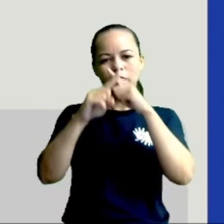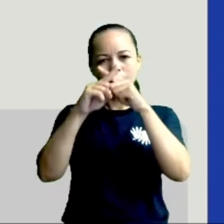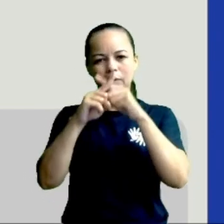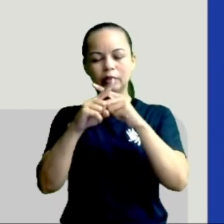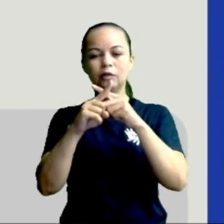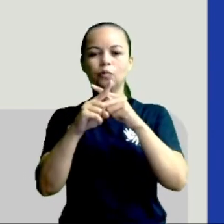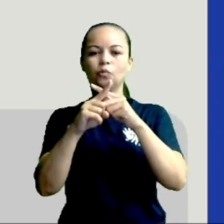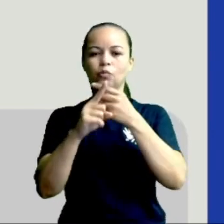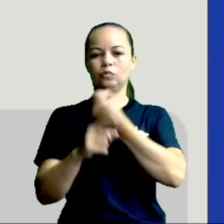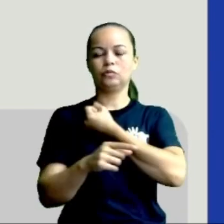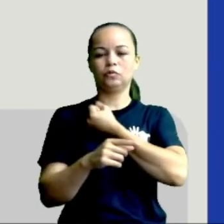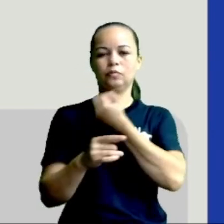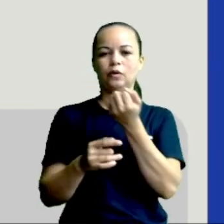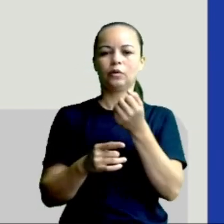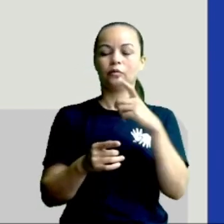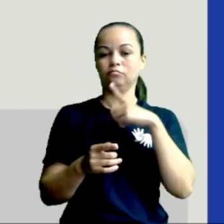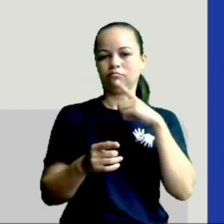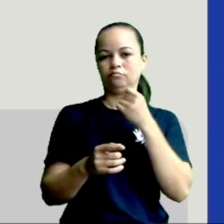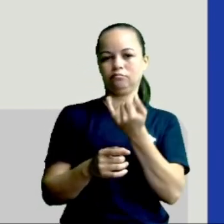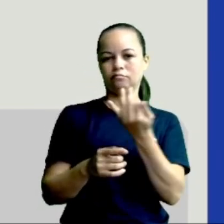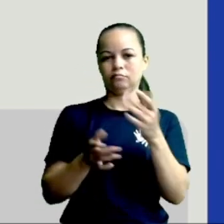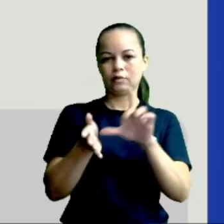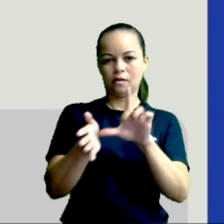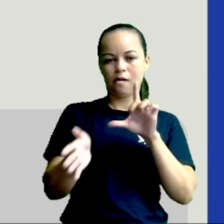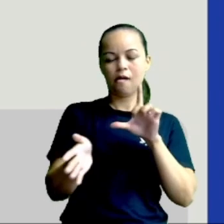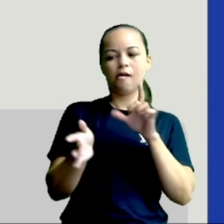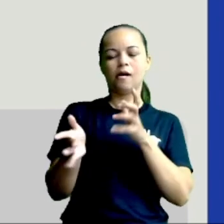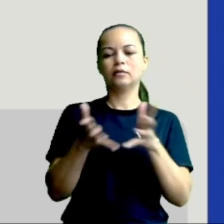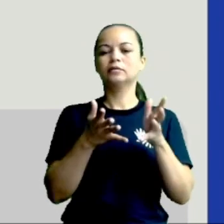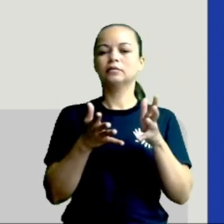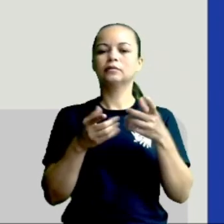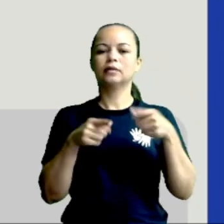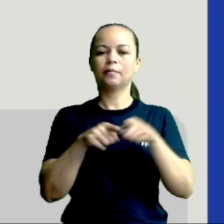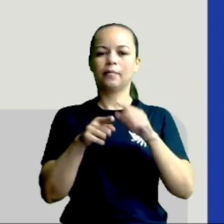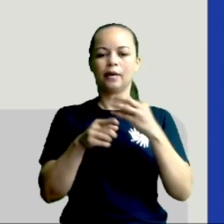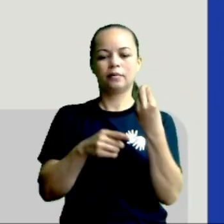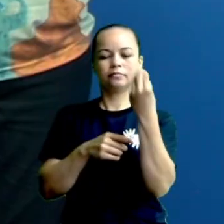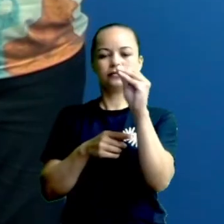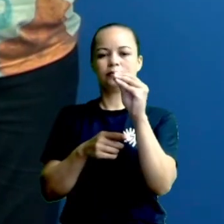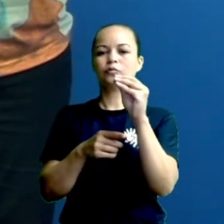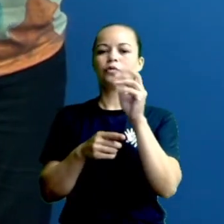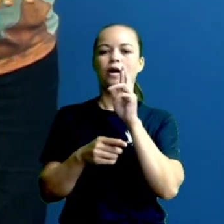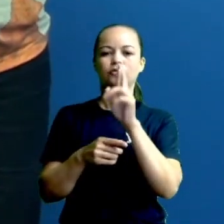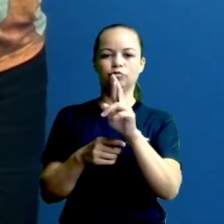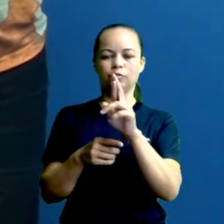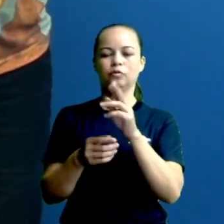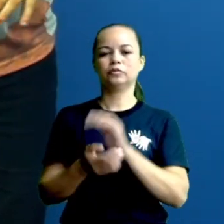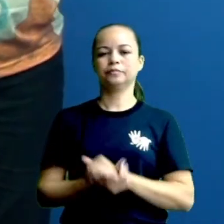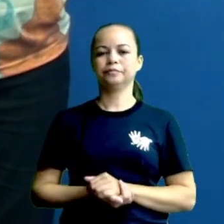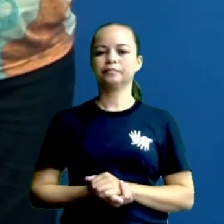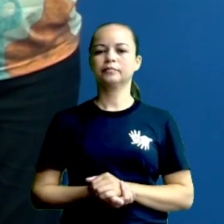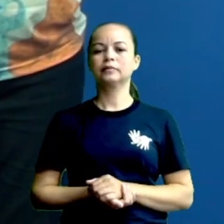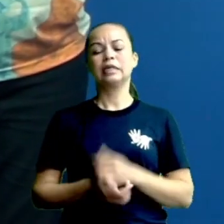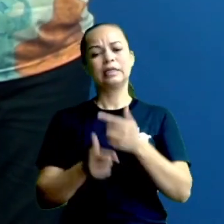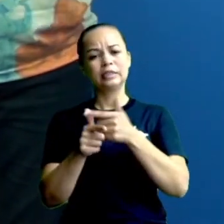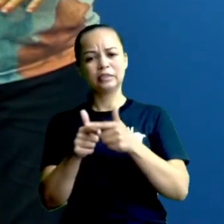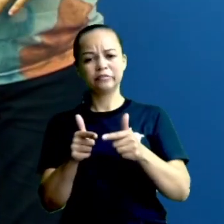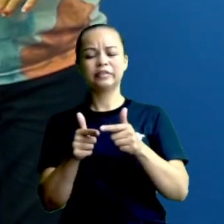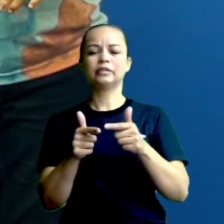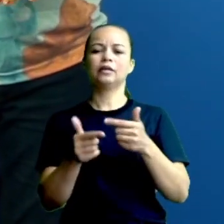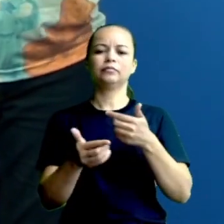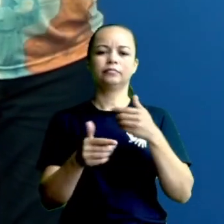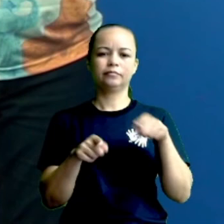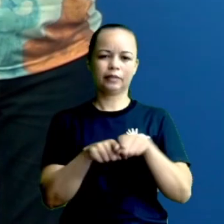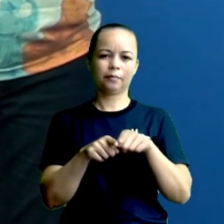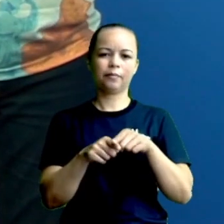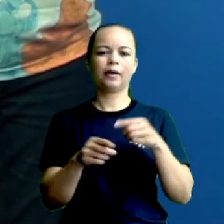que eu já tinha antes eu estou aumentando esse valor no resultado Ok Deu para entender e divisão vai pelo